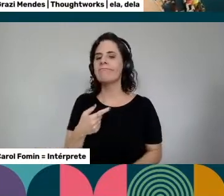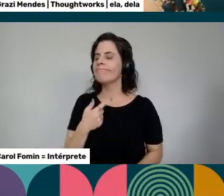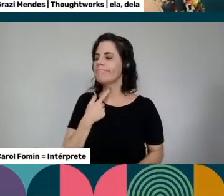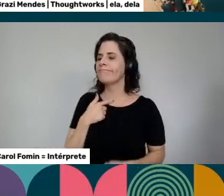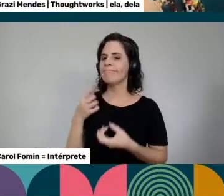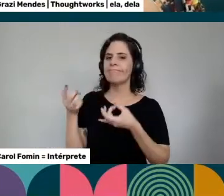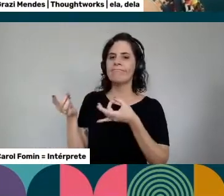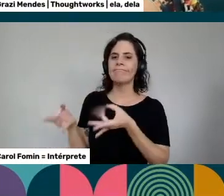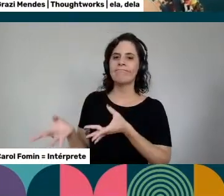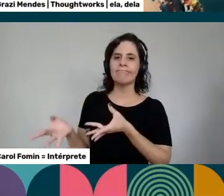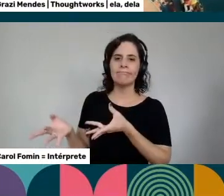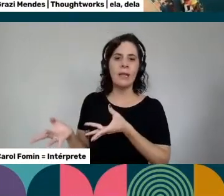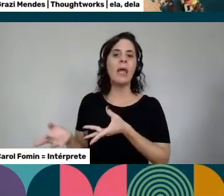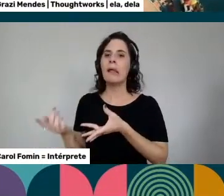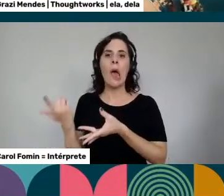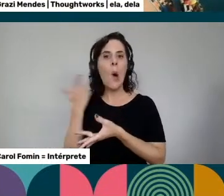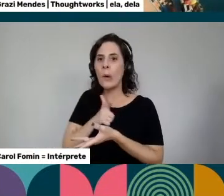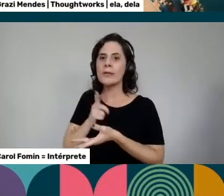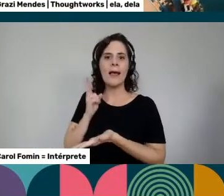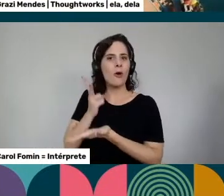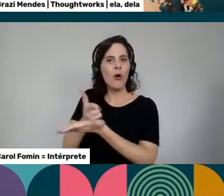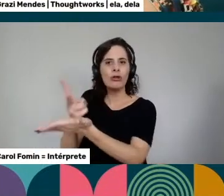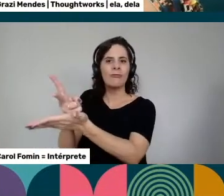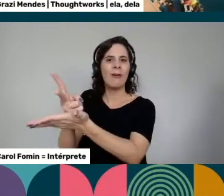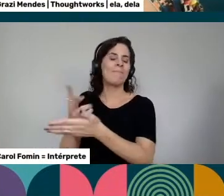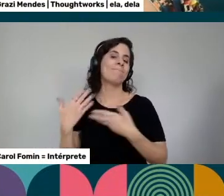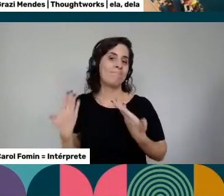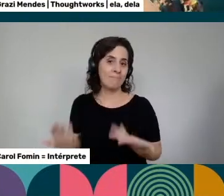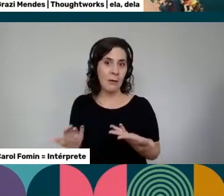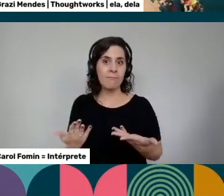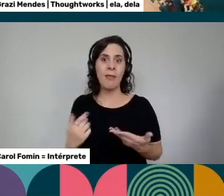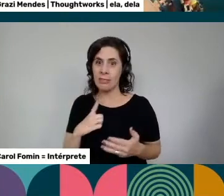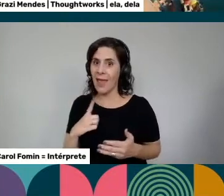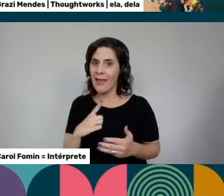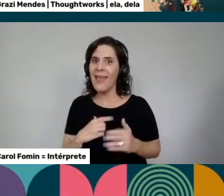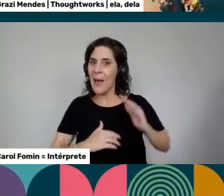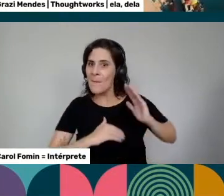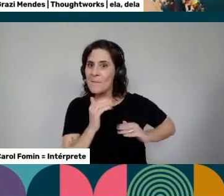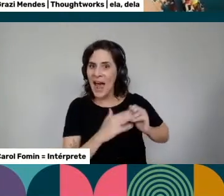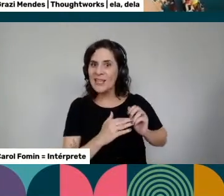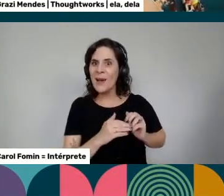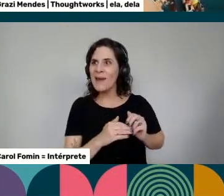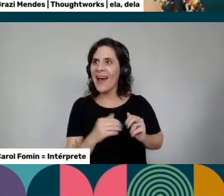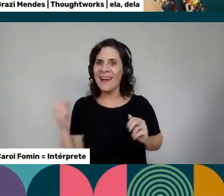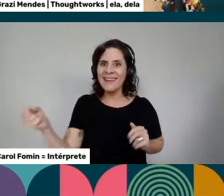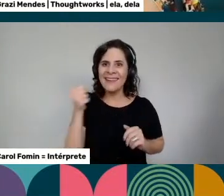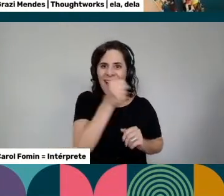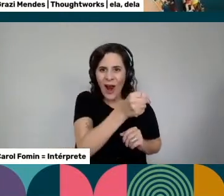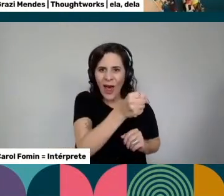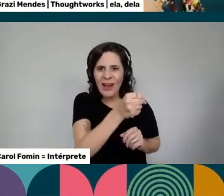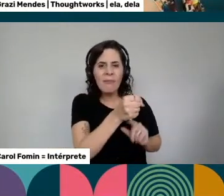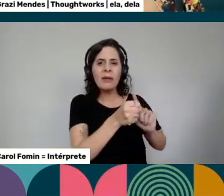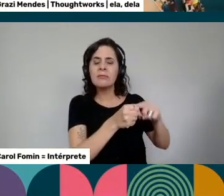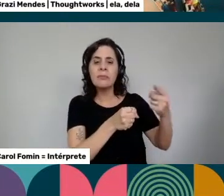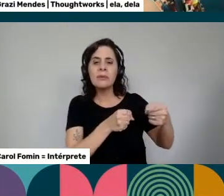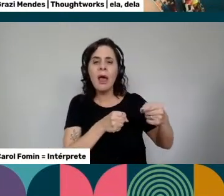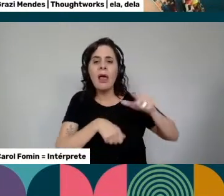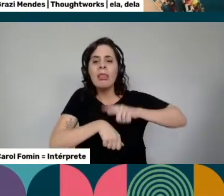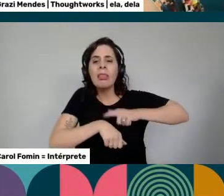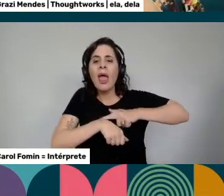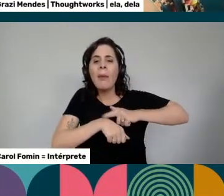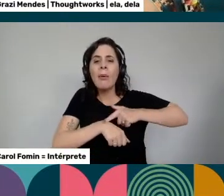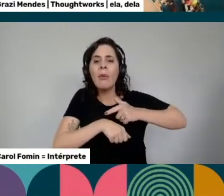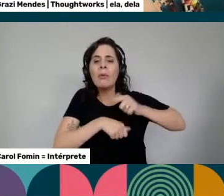incluir, para trazer, para contratar, mas quando a gente vai olhar o quanto tempo que essa pessoa ficou dentro dessa empresa, ou é muito